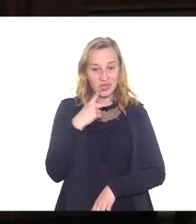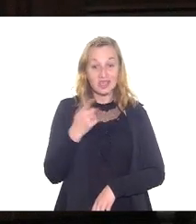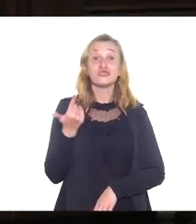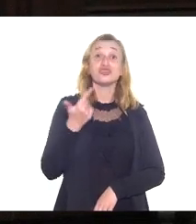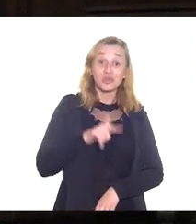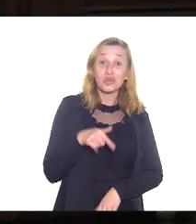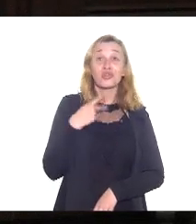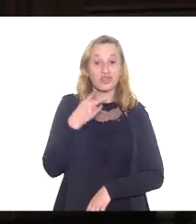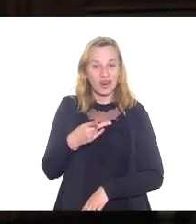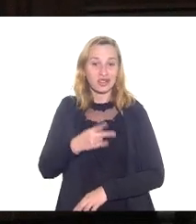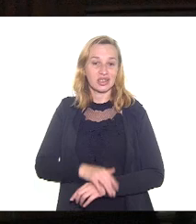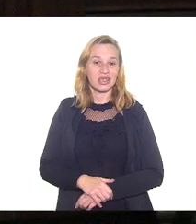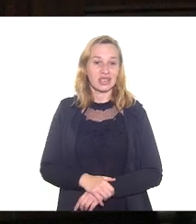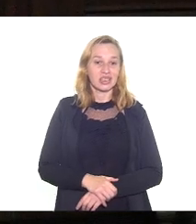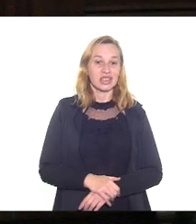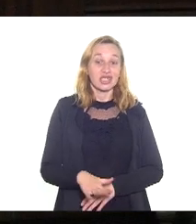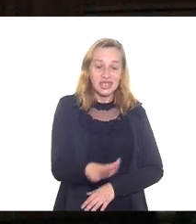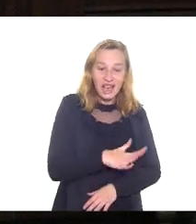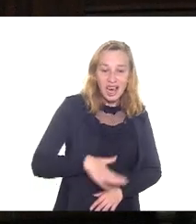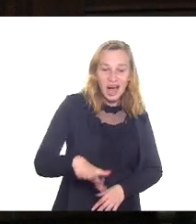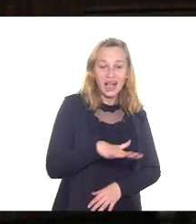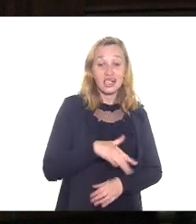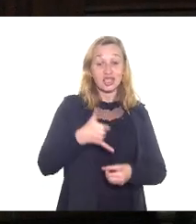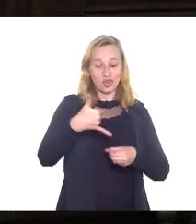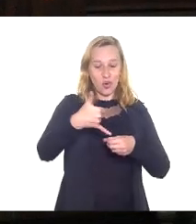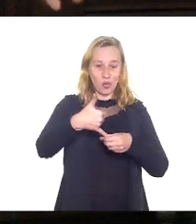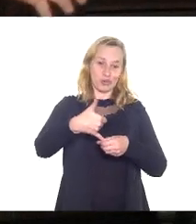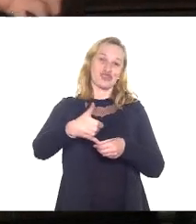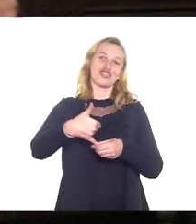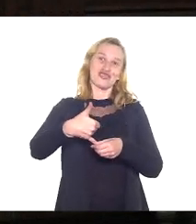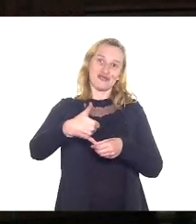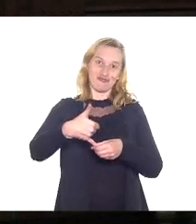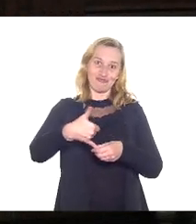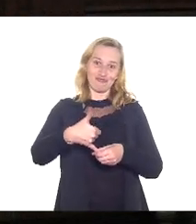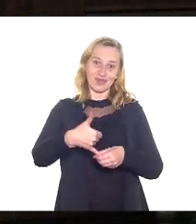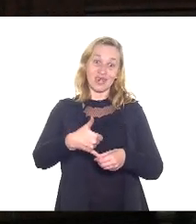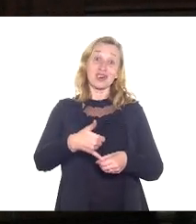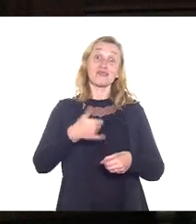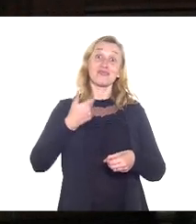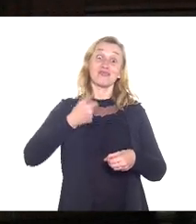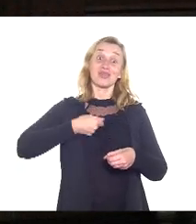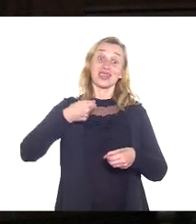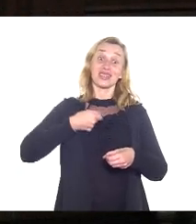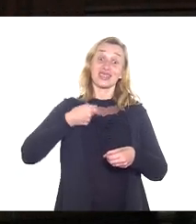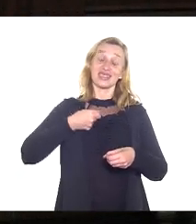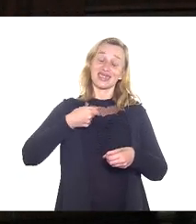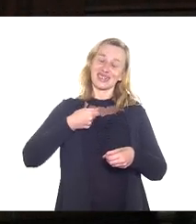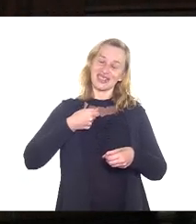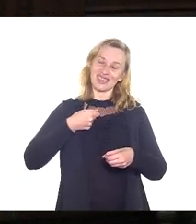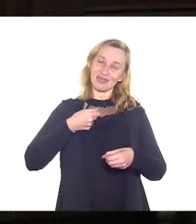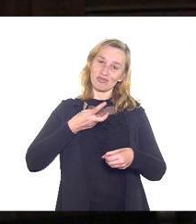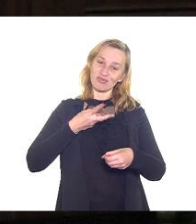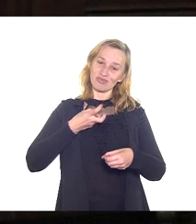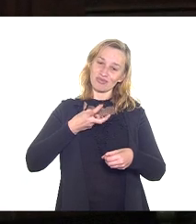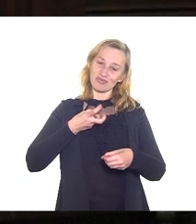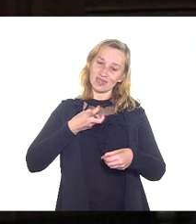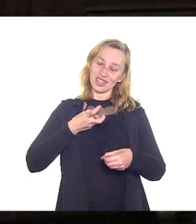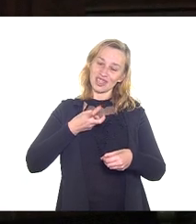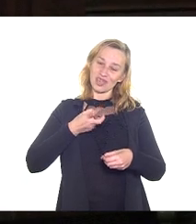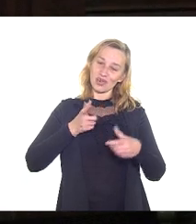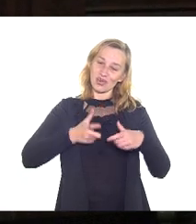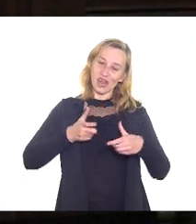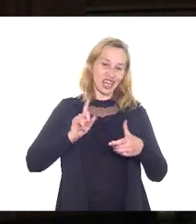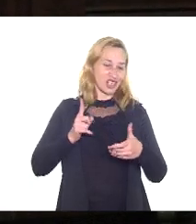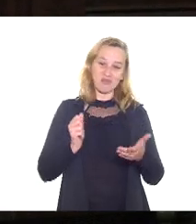reafirmando, é na área de combustível que nós temos uma das maiores sonegações